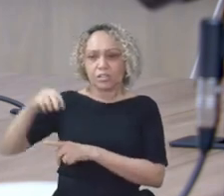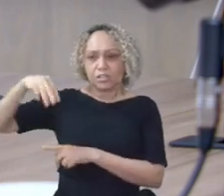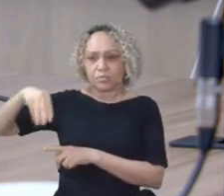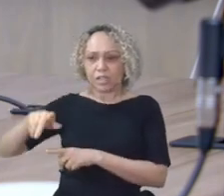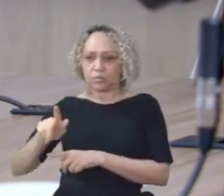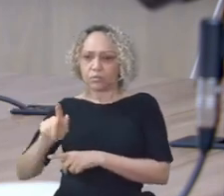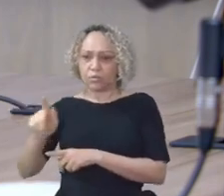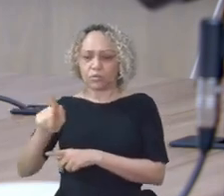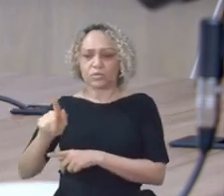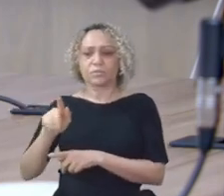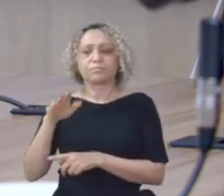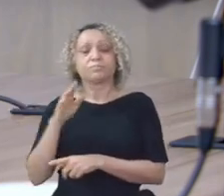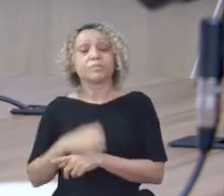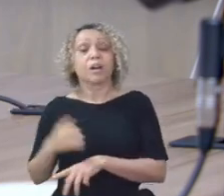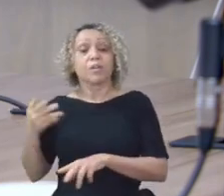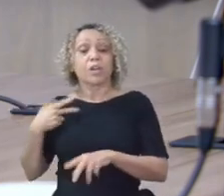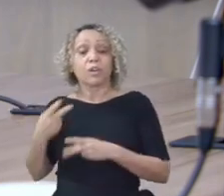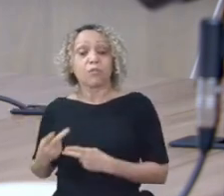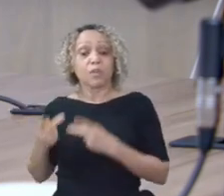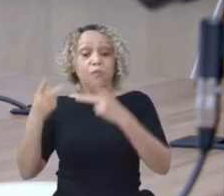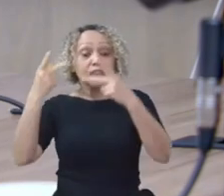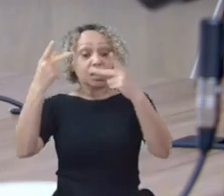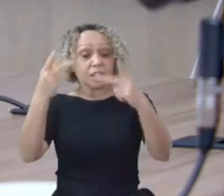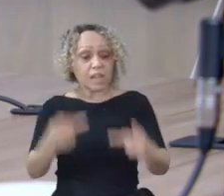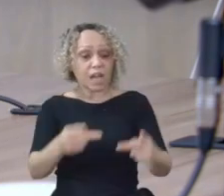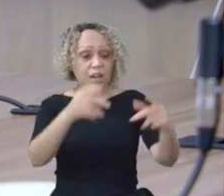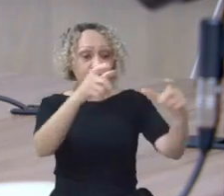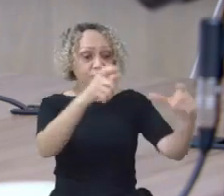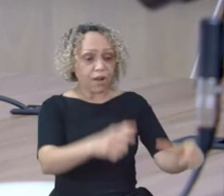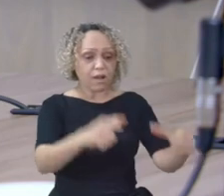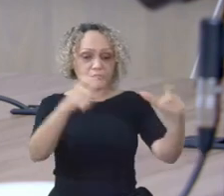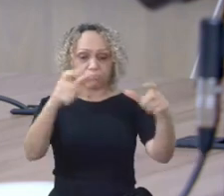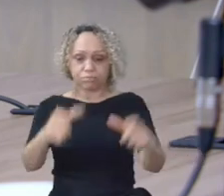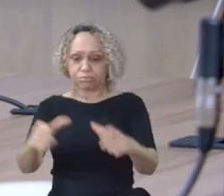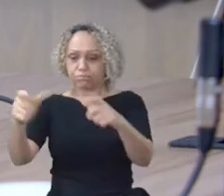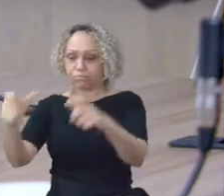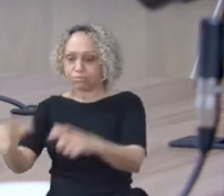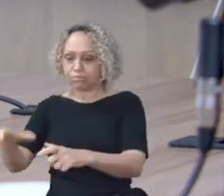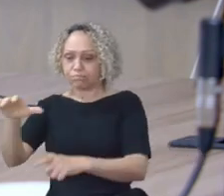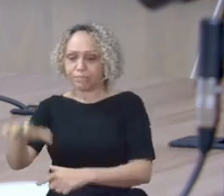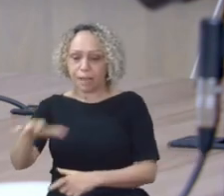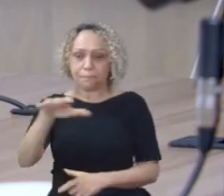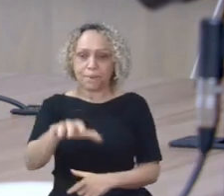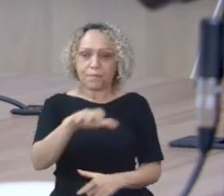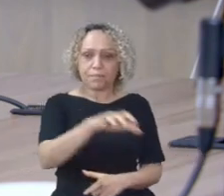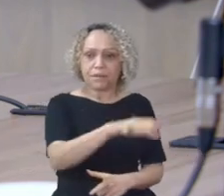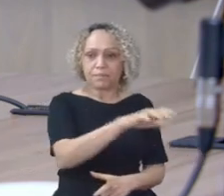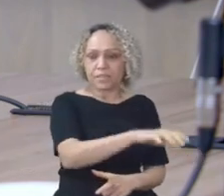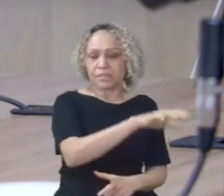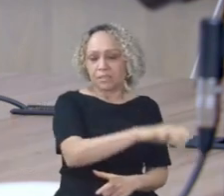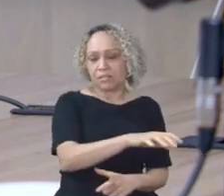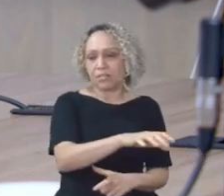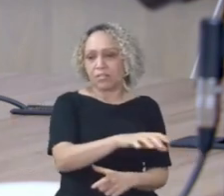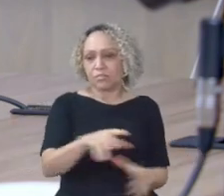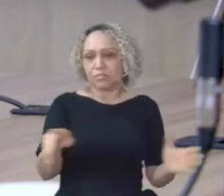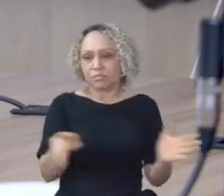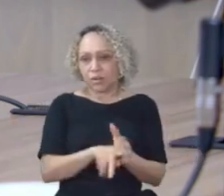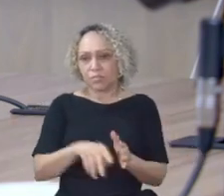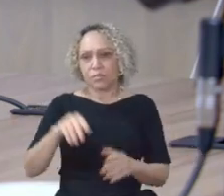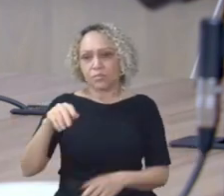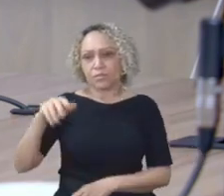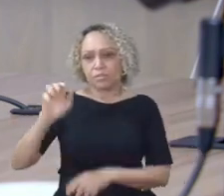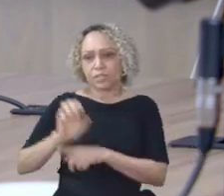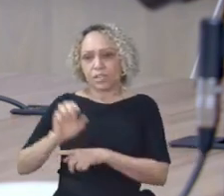Onde eu pude visitar vários territórios da região do estado do Mato Grosso, regionais, assim, que a gente separa das regionais,